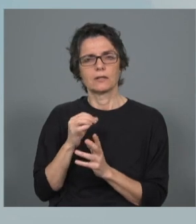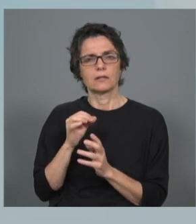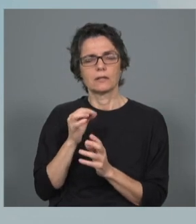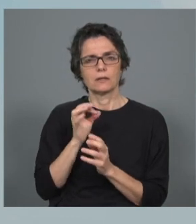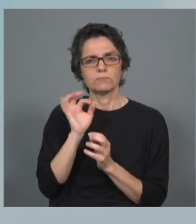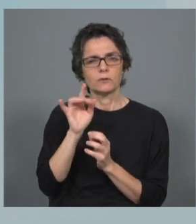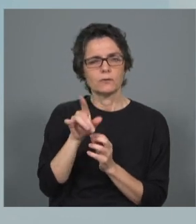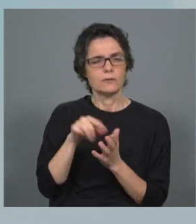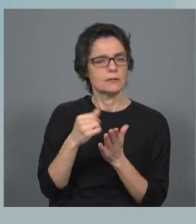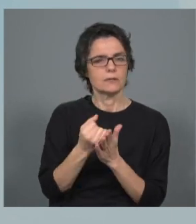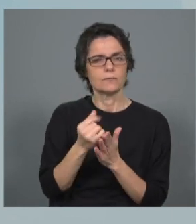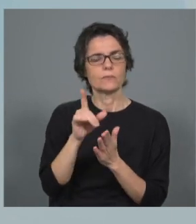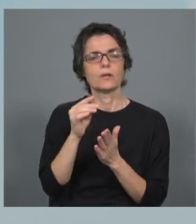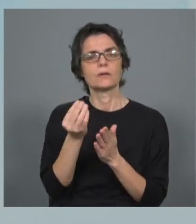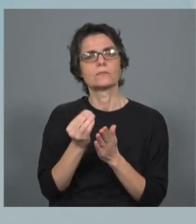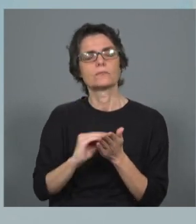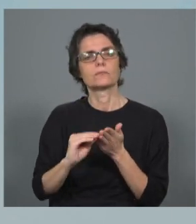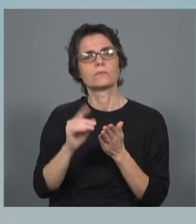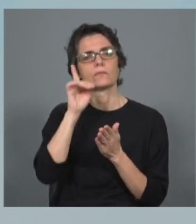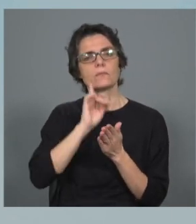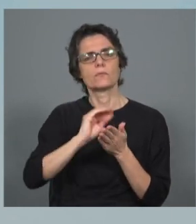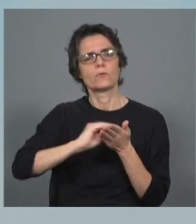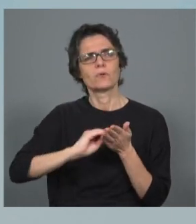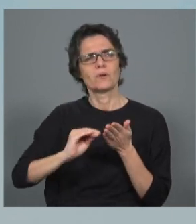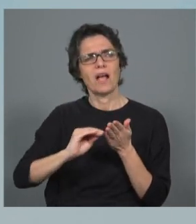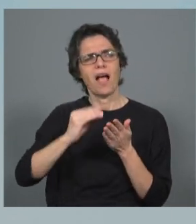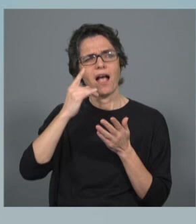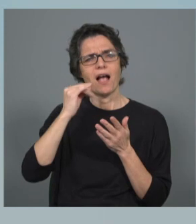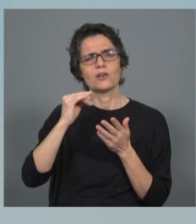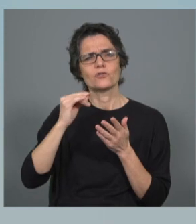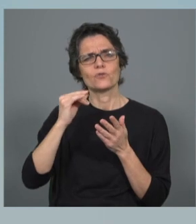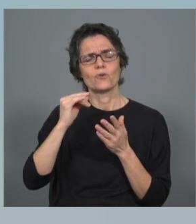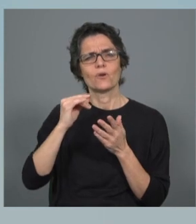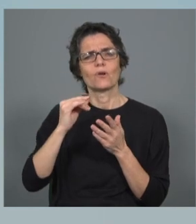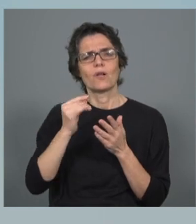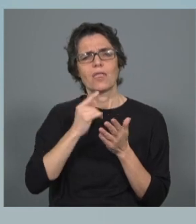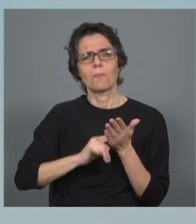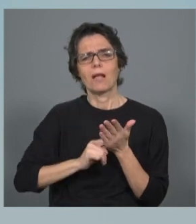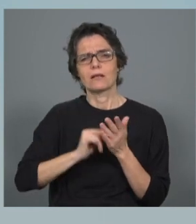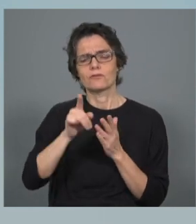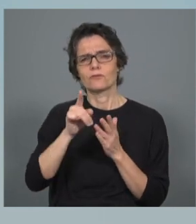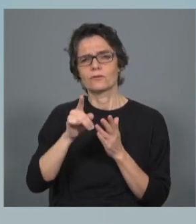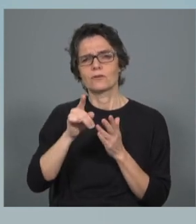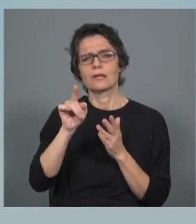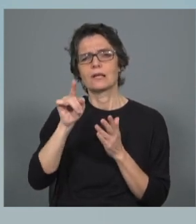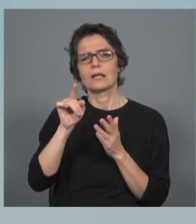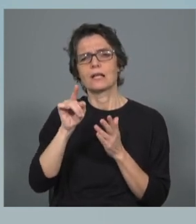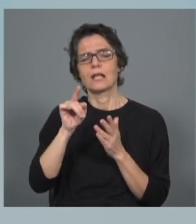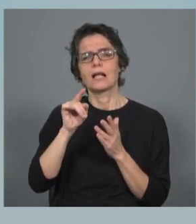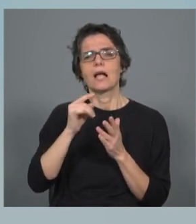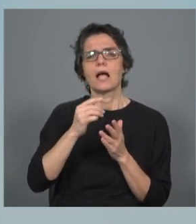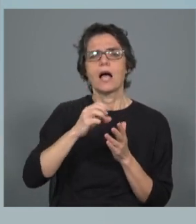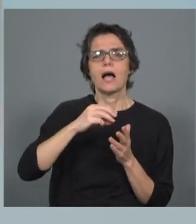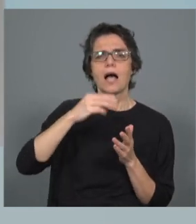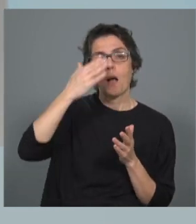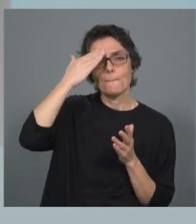é um livro de uma escritora, penso que belga, agora estou a dizer isto, que é a Marguerite Yourcenar, e são as Memórias de Adriano, o